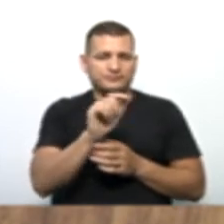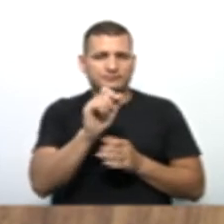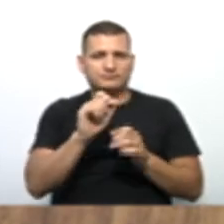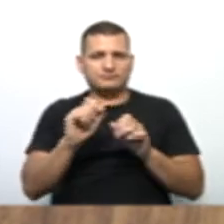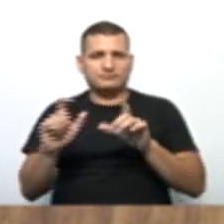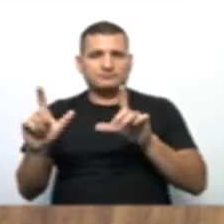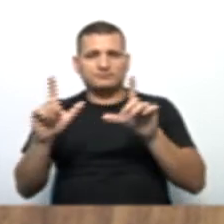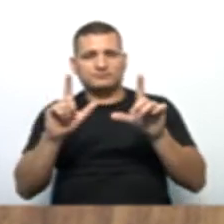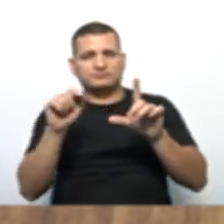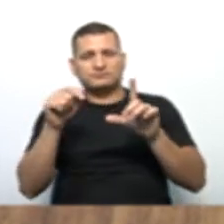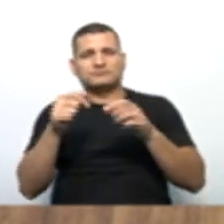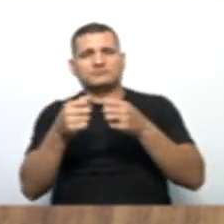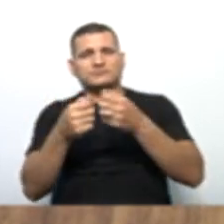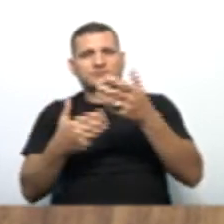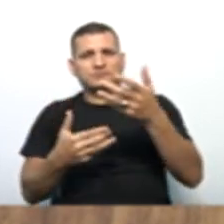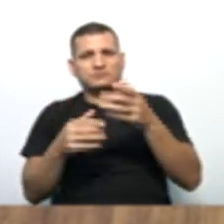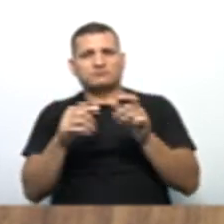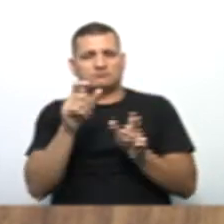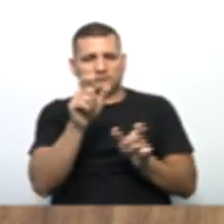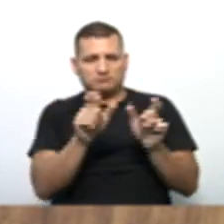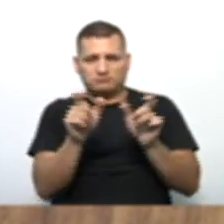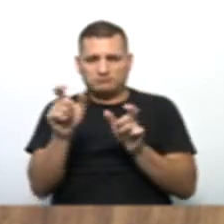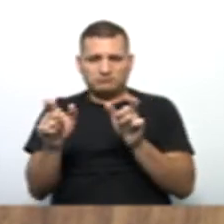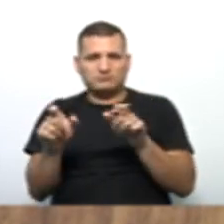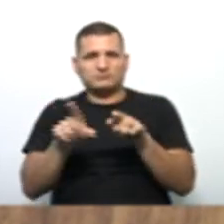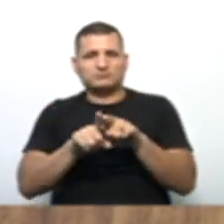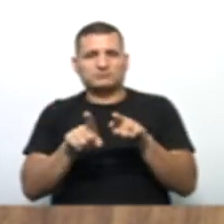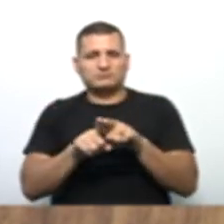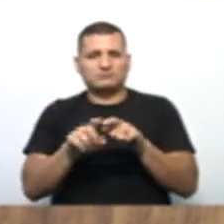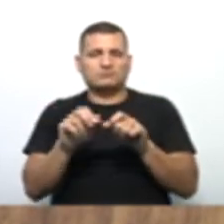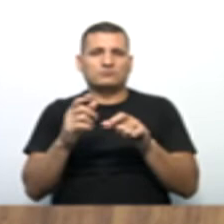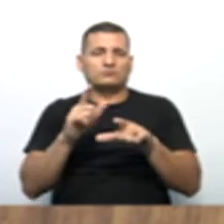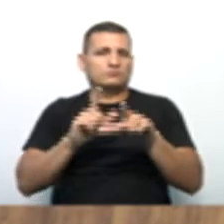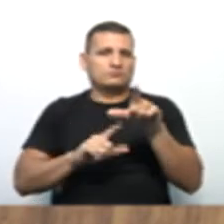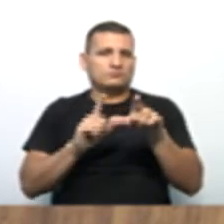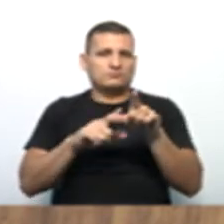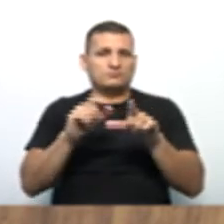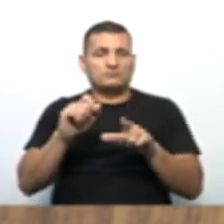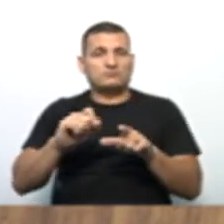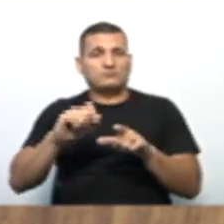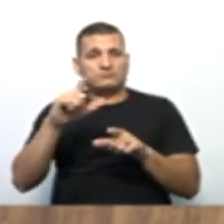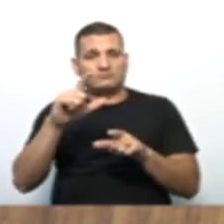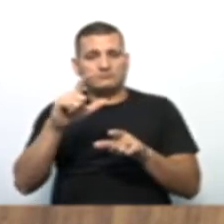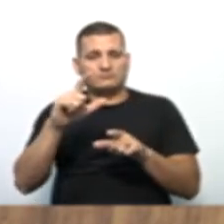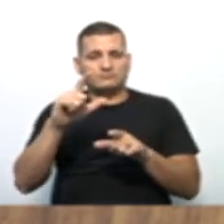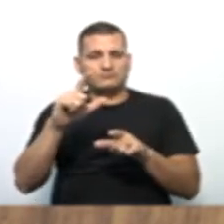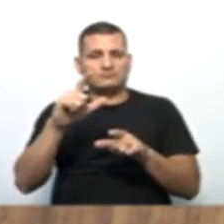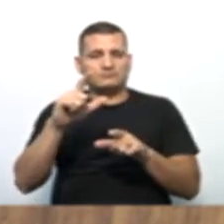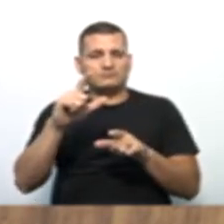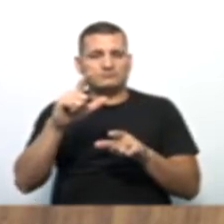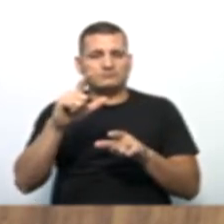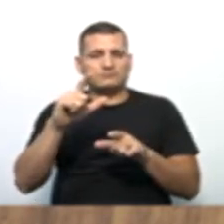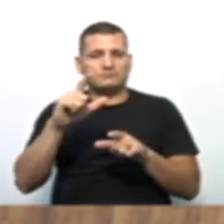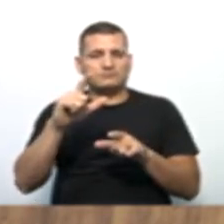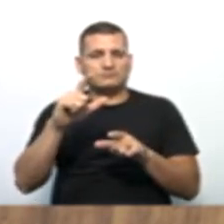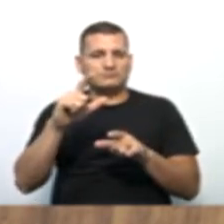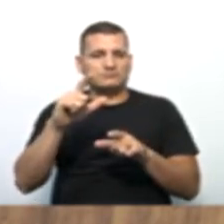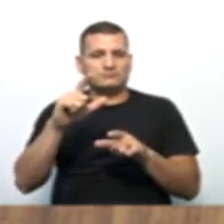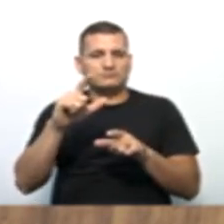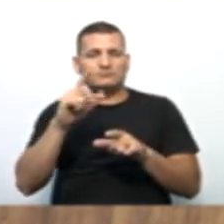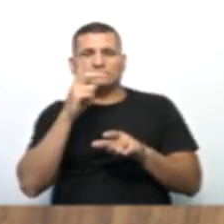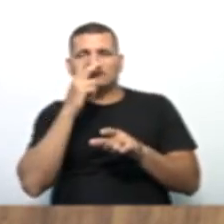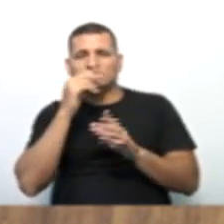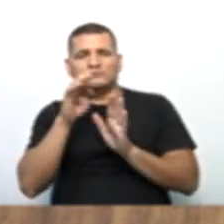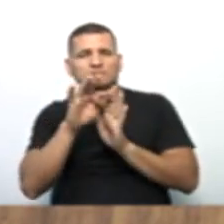ele vai estar disposto em colunas também ou com uma fonte um pouco maior e com um de uma forma que parece que o